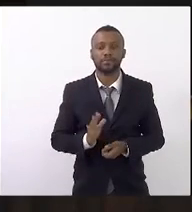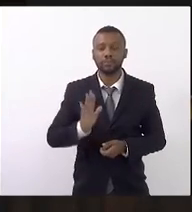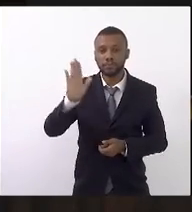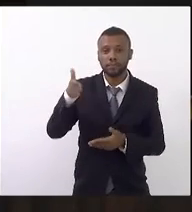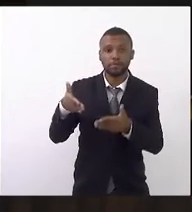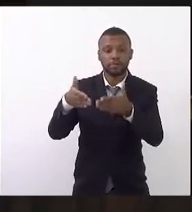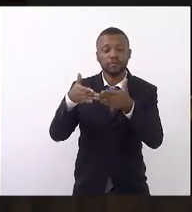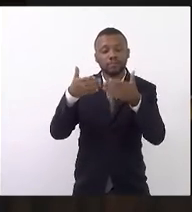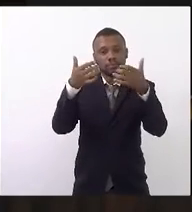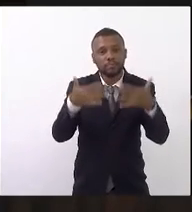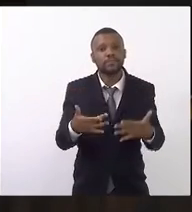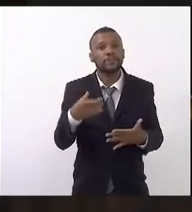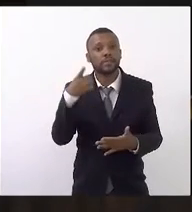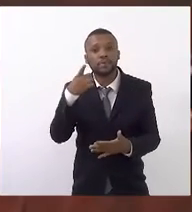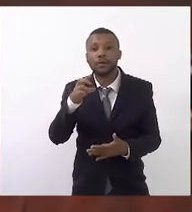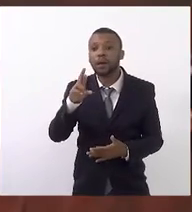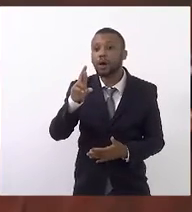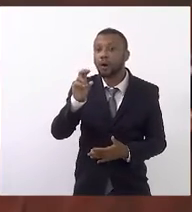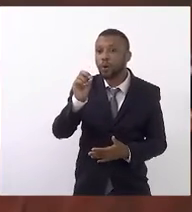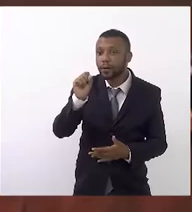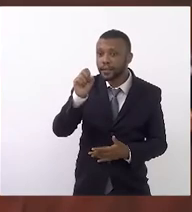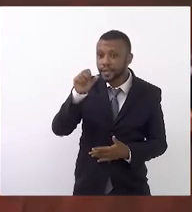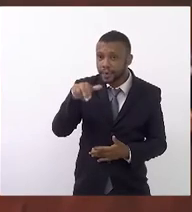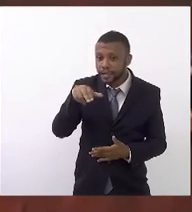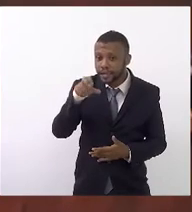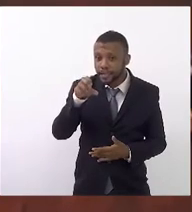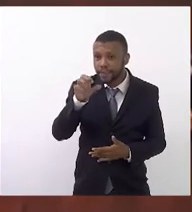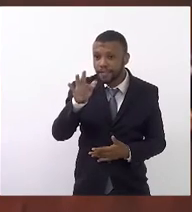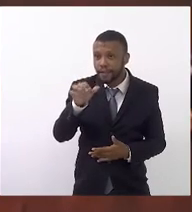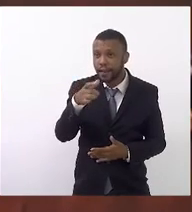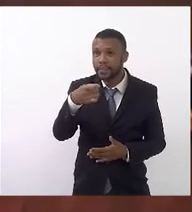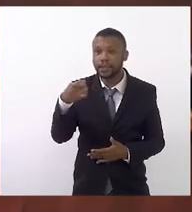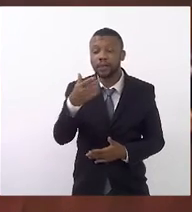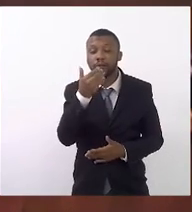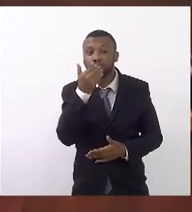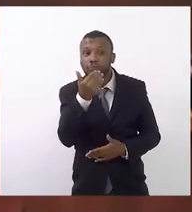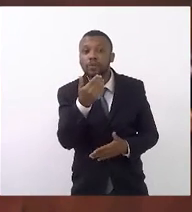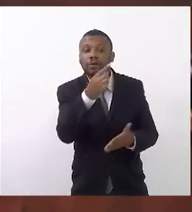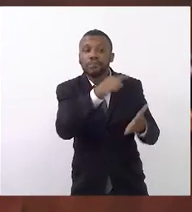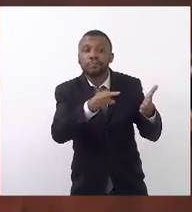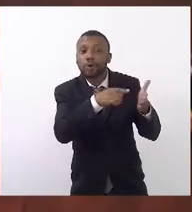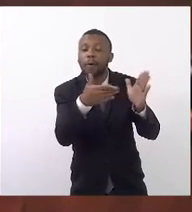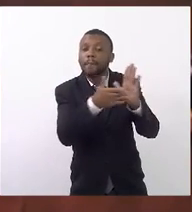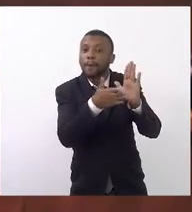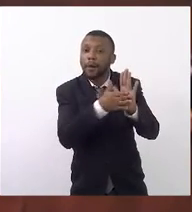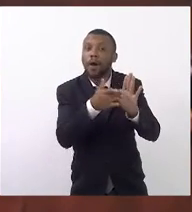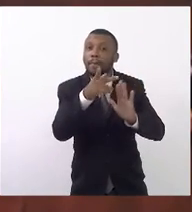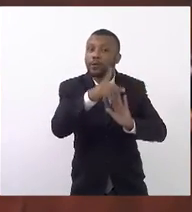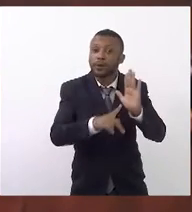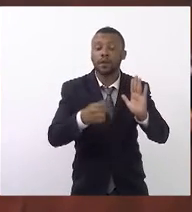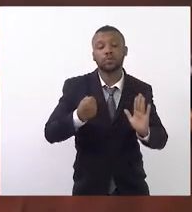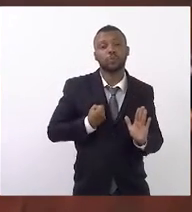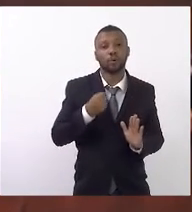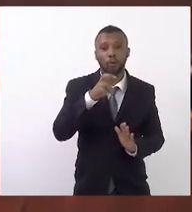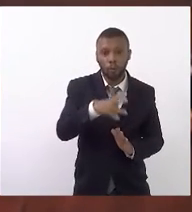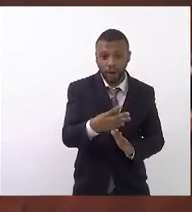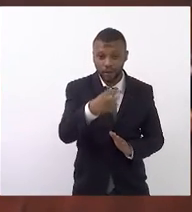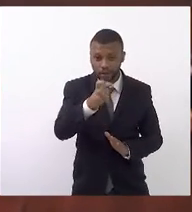deputada Rosane Félix. Senhor presidente, gostaria de pedi-lo que, por favor, retirasse de pauta o meu projeto